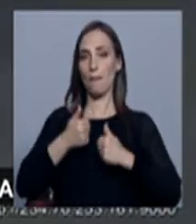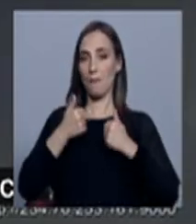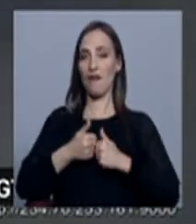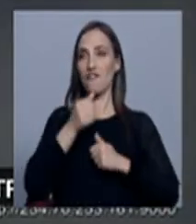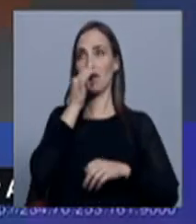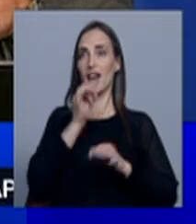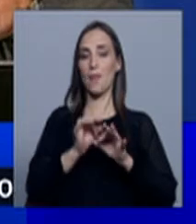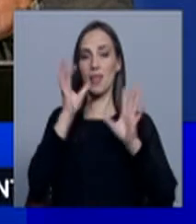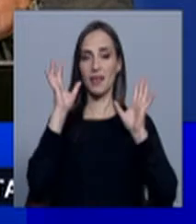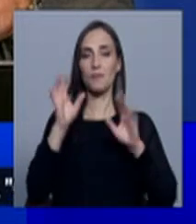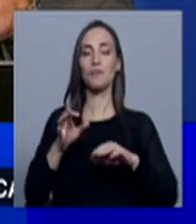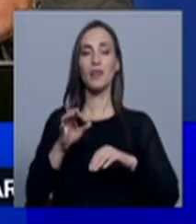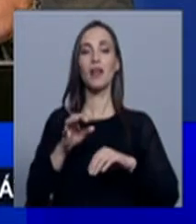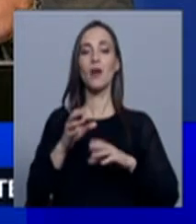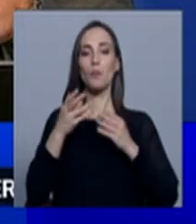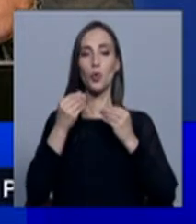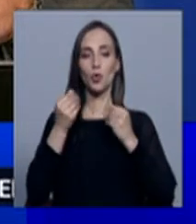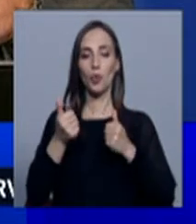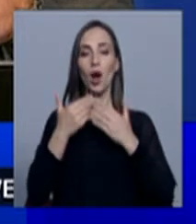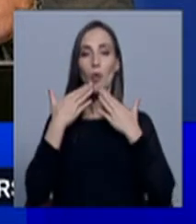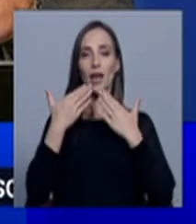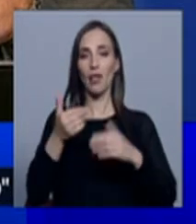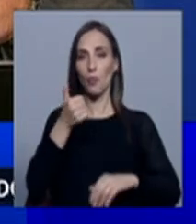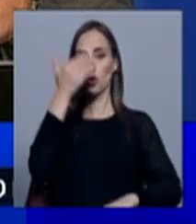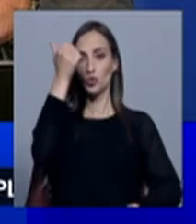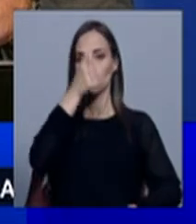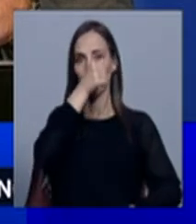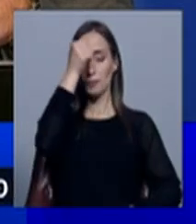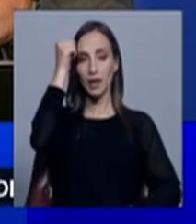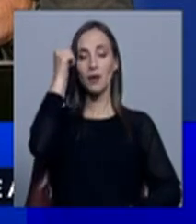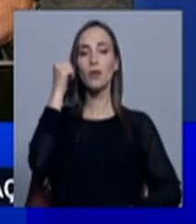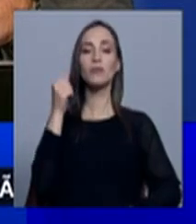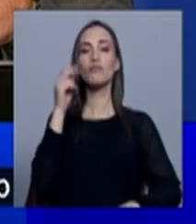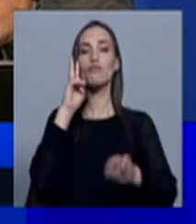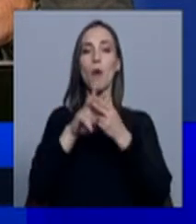finalmente. Muito bem, Miguel, obrigado, bom domingo. Obrigado, Daniel. E até para a semana.